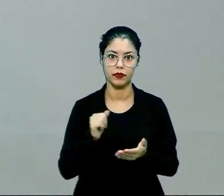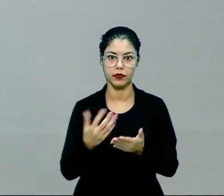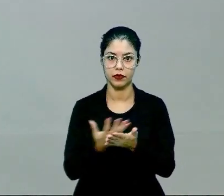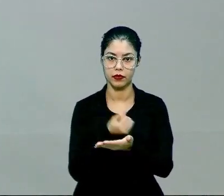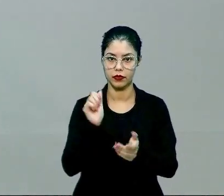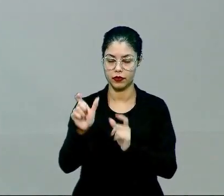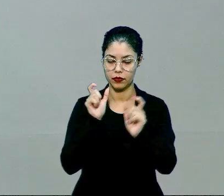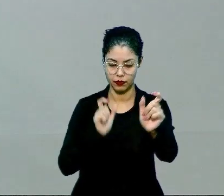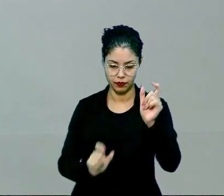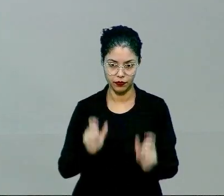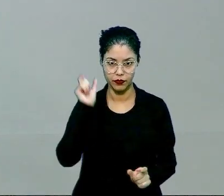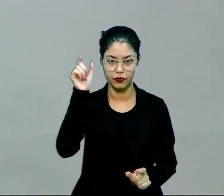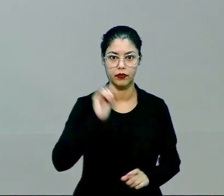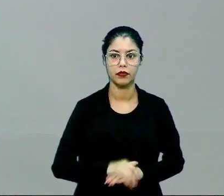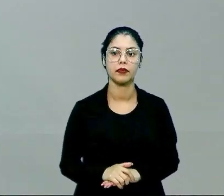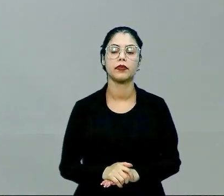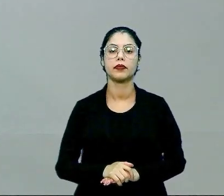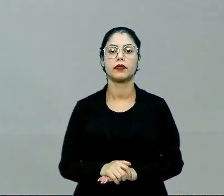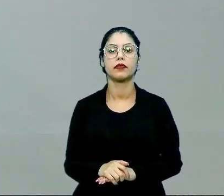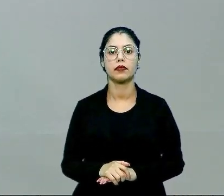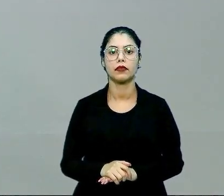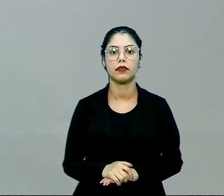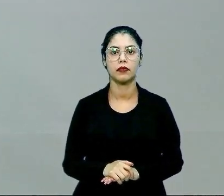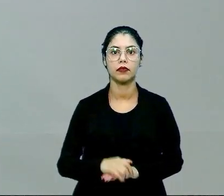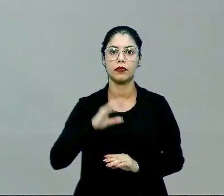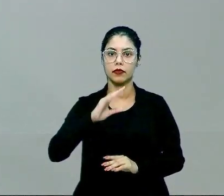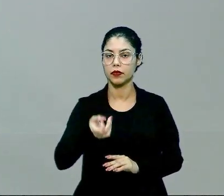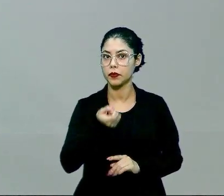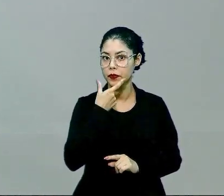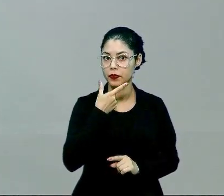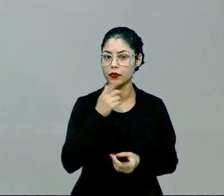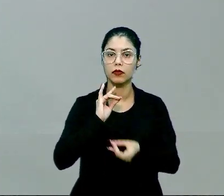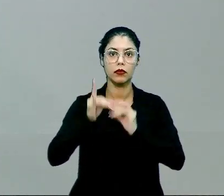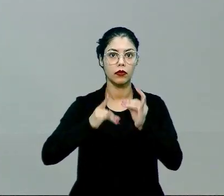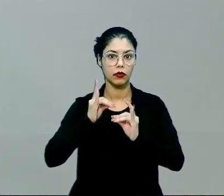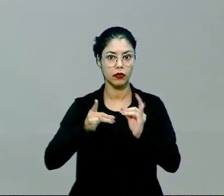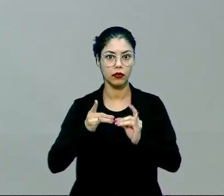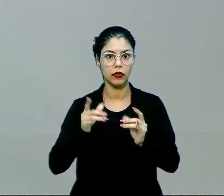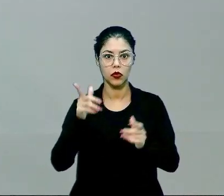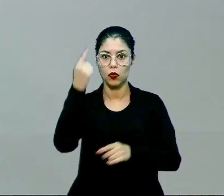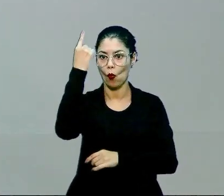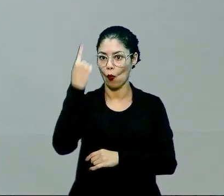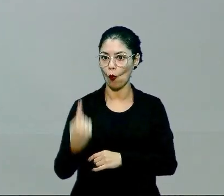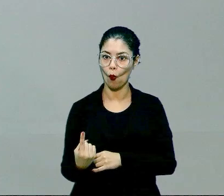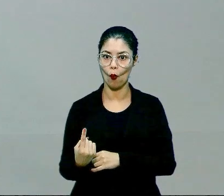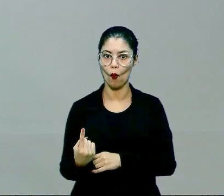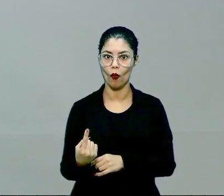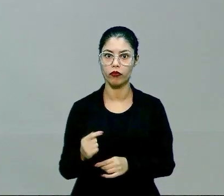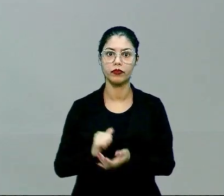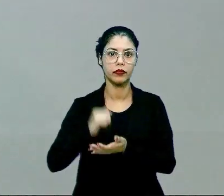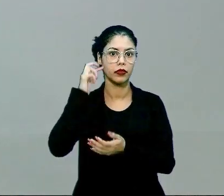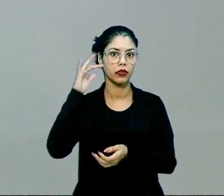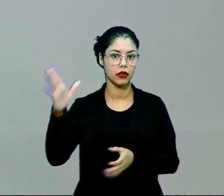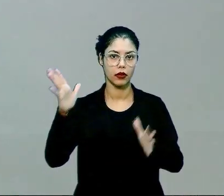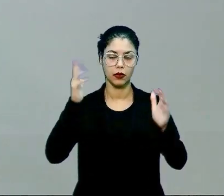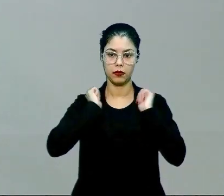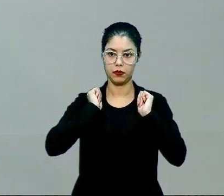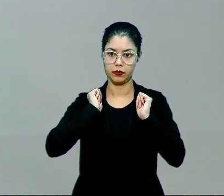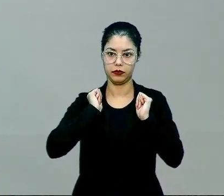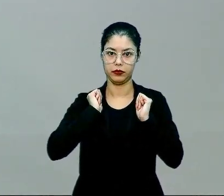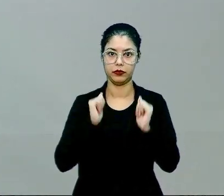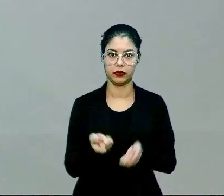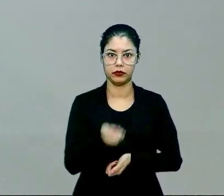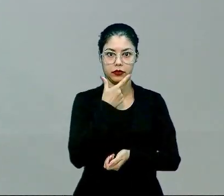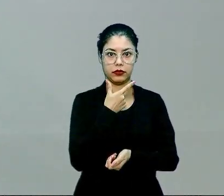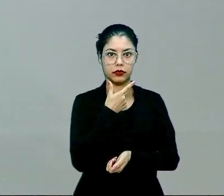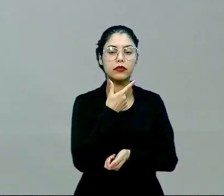buscar palavras importantes. A gente está falando de cápsula, hormônio, emagrecimento, sonho dos sedentários, tomar